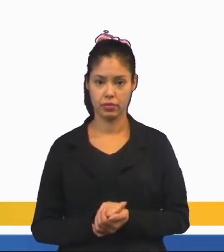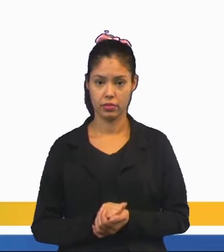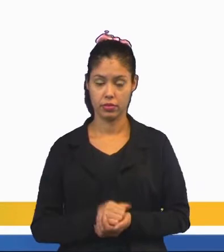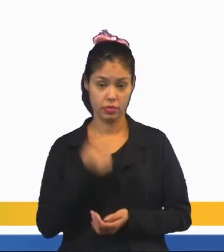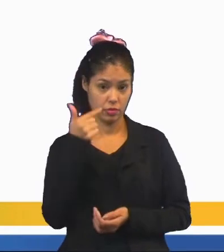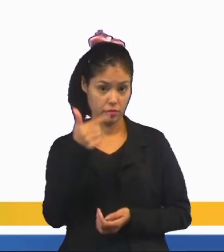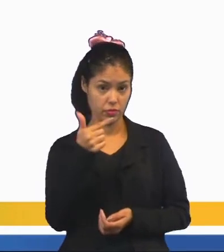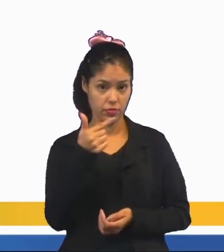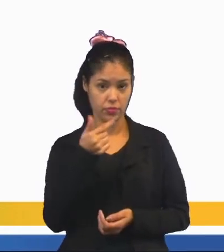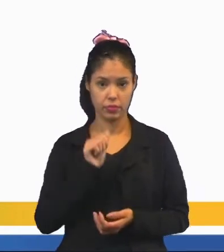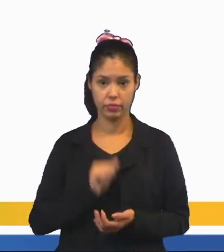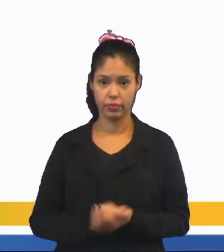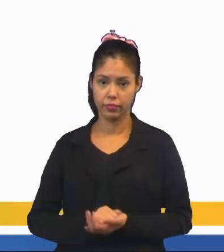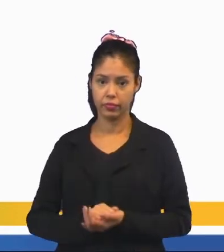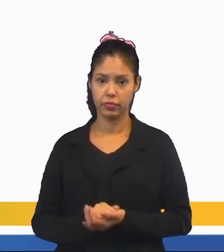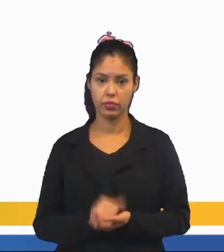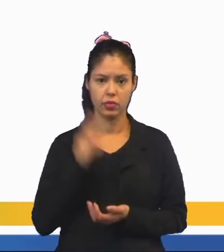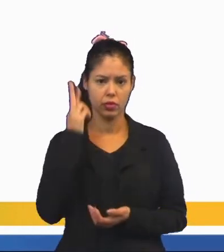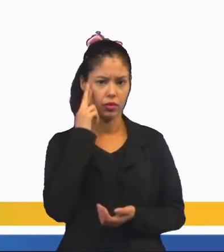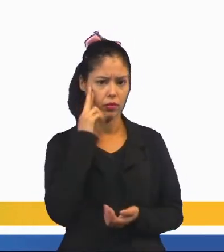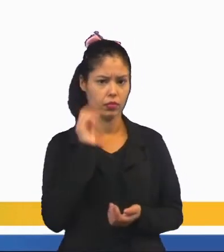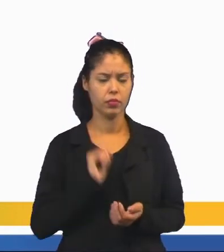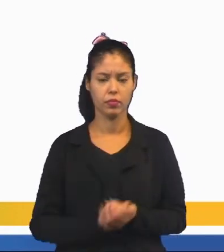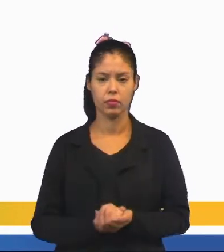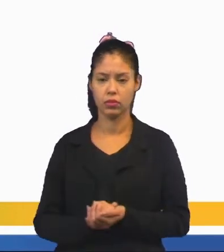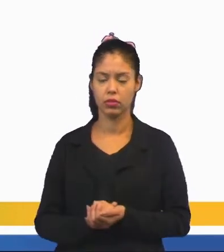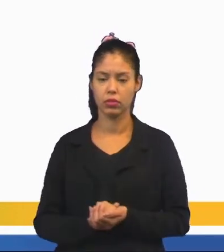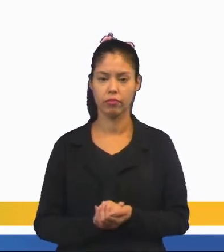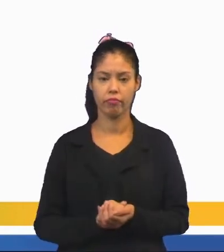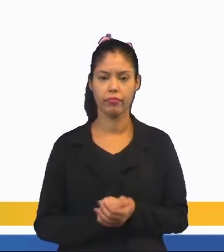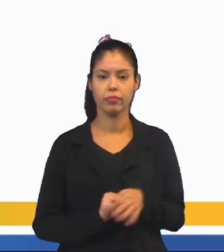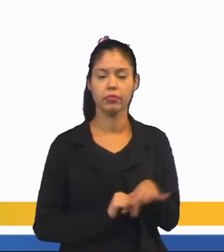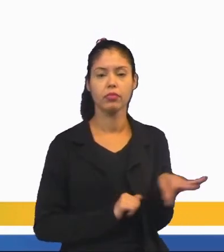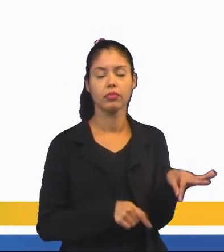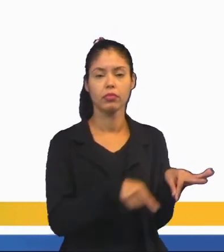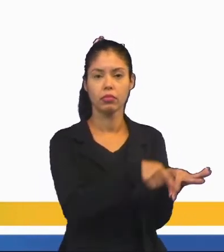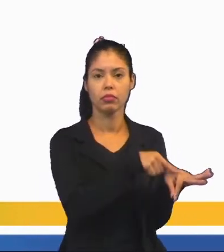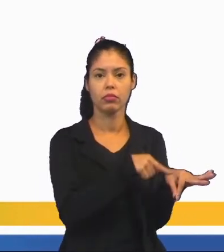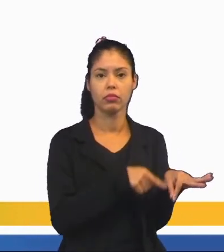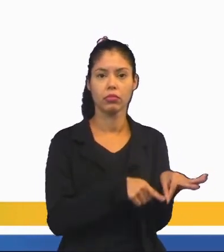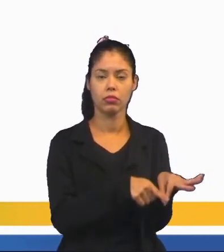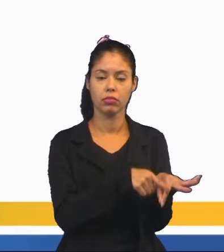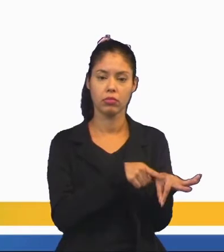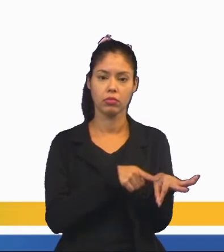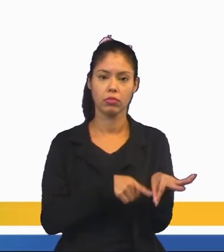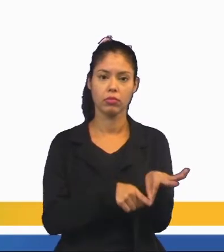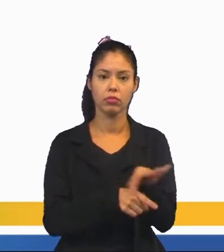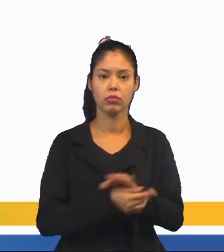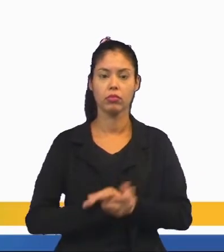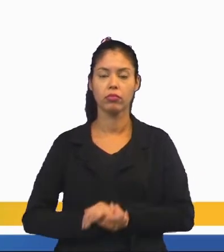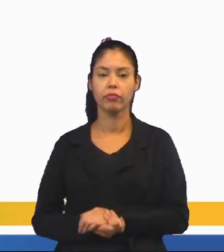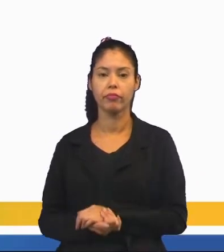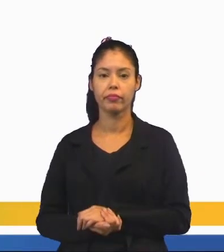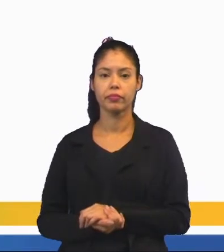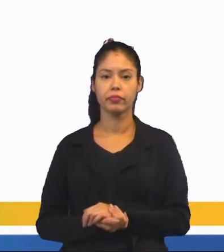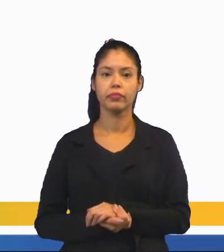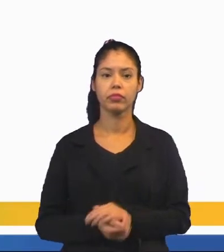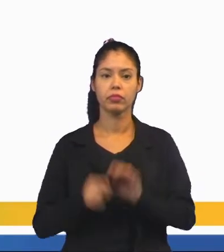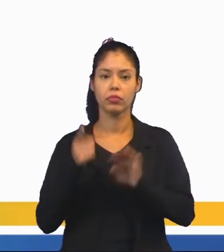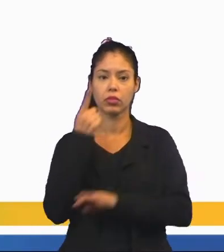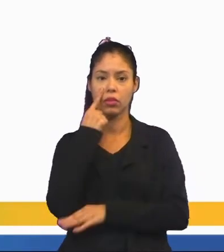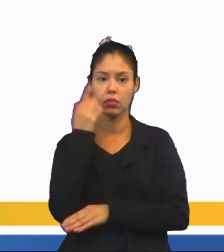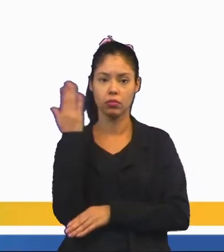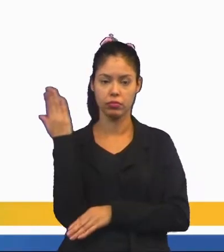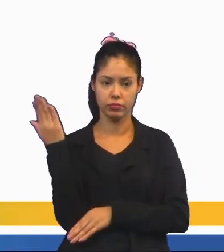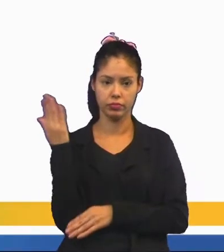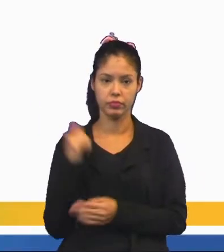e HSV2, que é a causa comum da herpes genital. E aqui nós